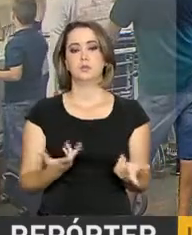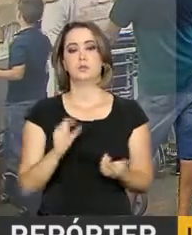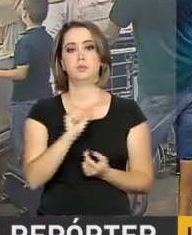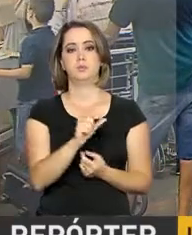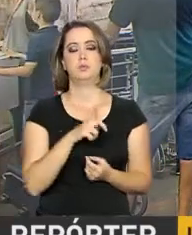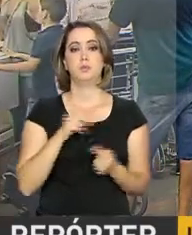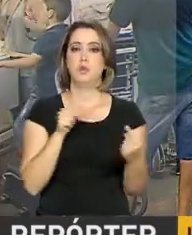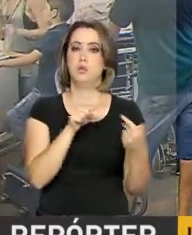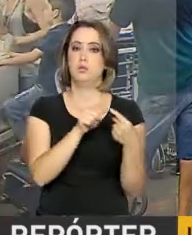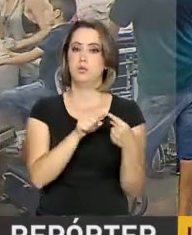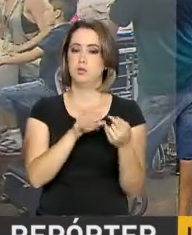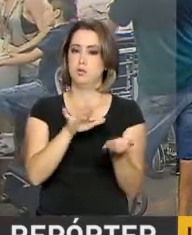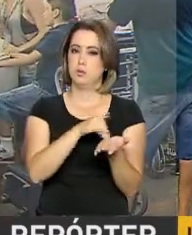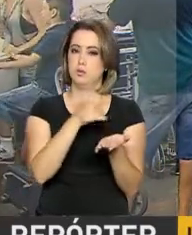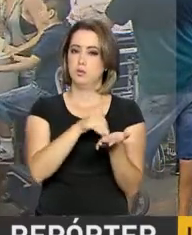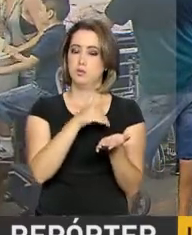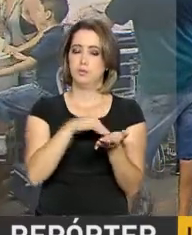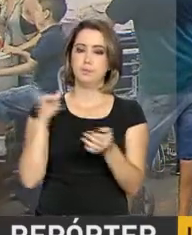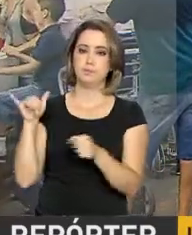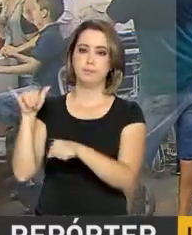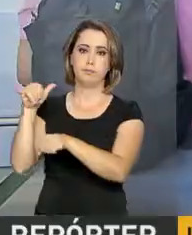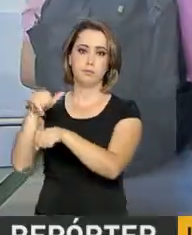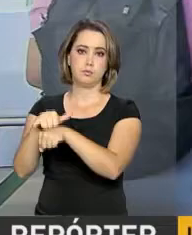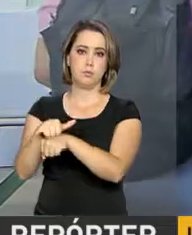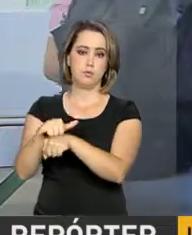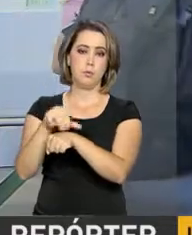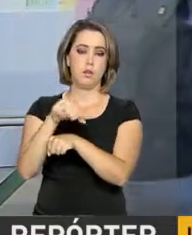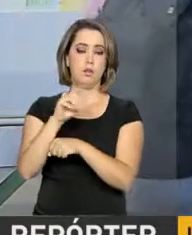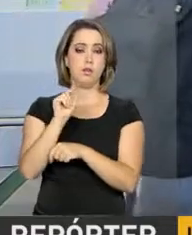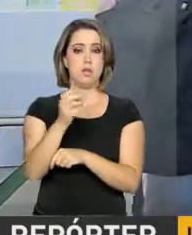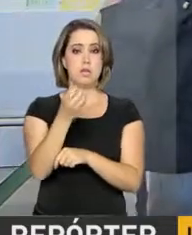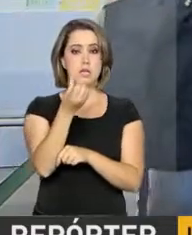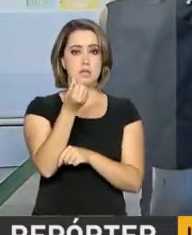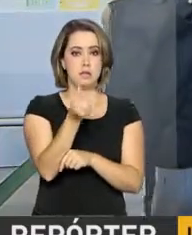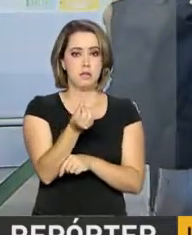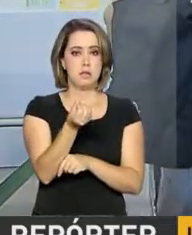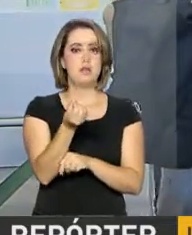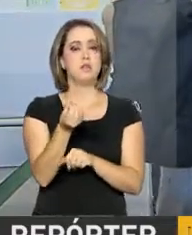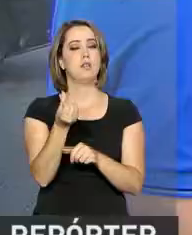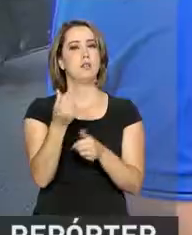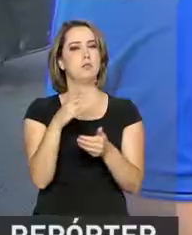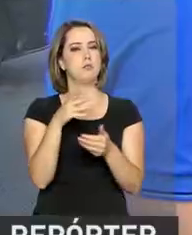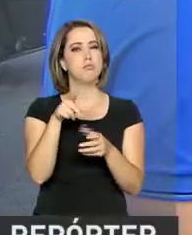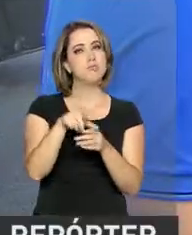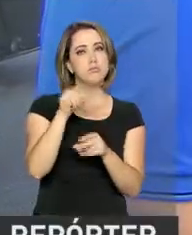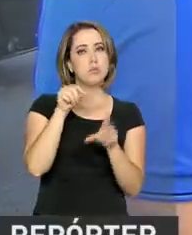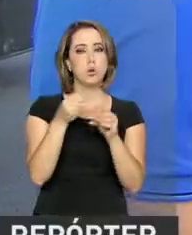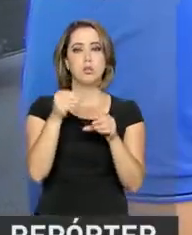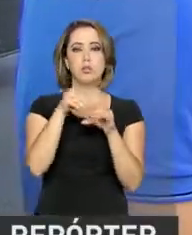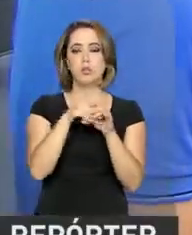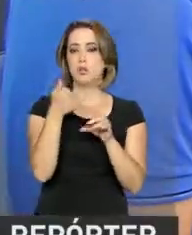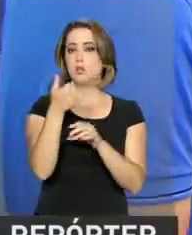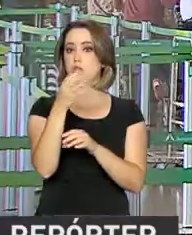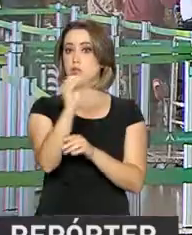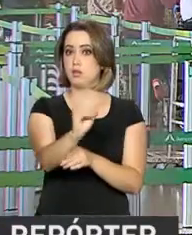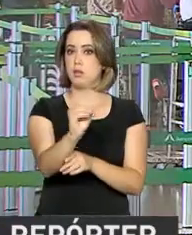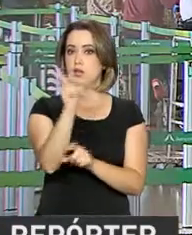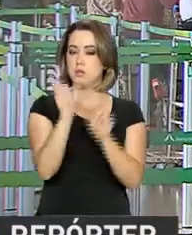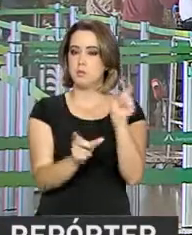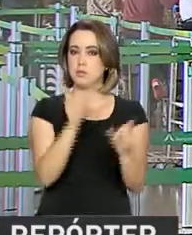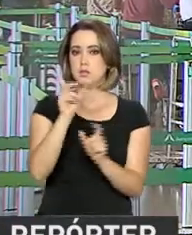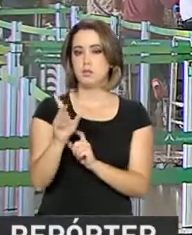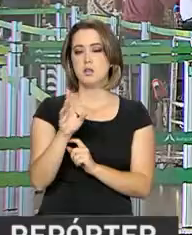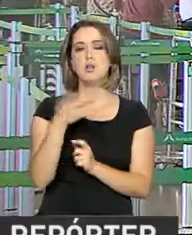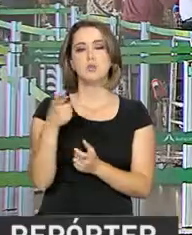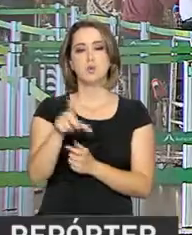de acordo com a secretaria de aviação civil seis em cada dez brasileiros preferem viajar de avião e